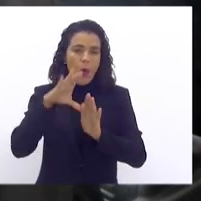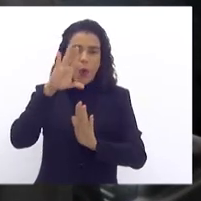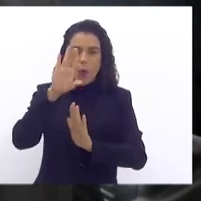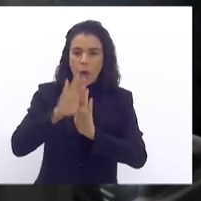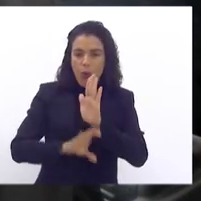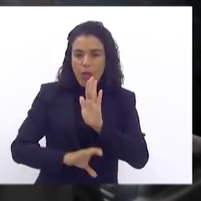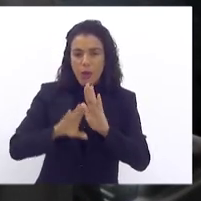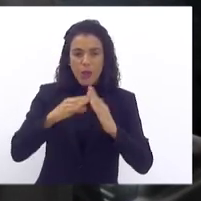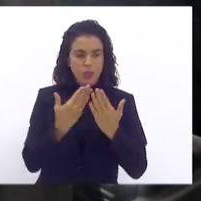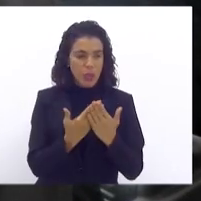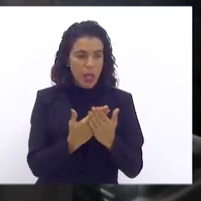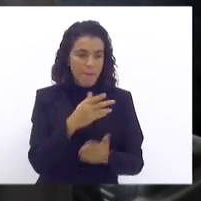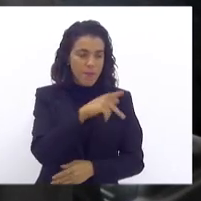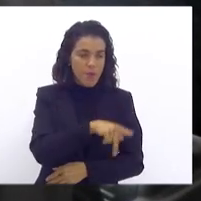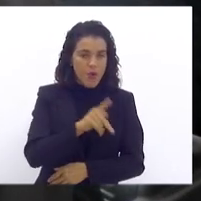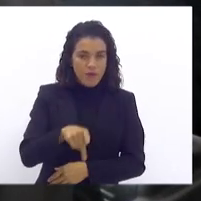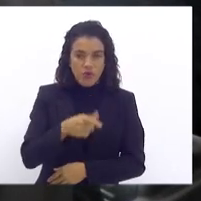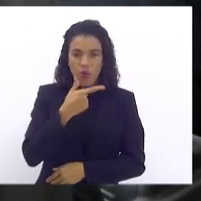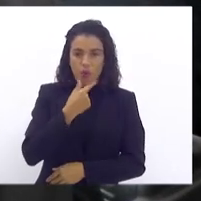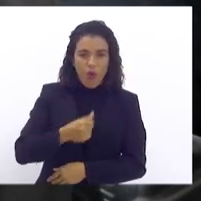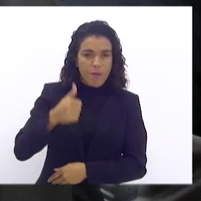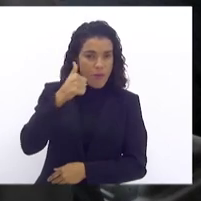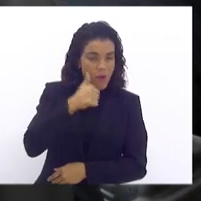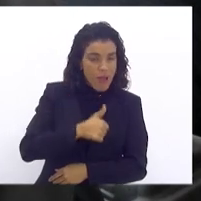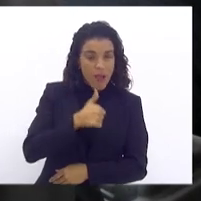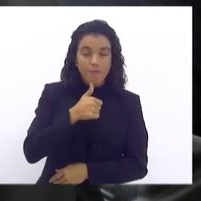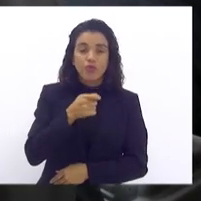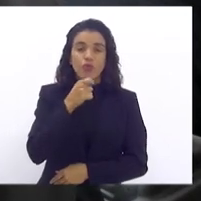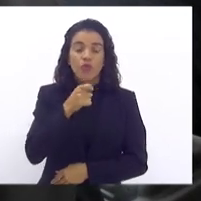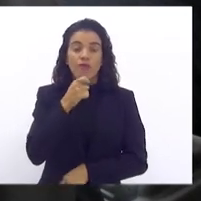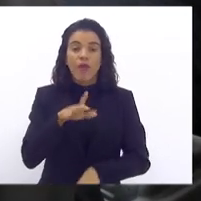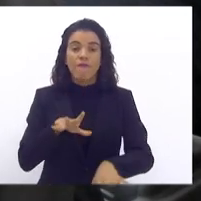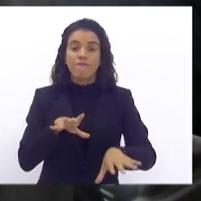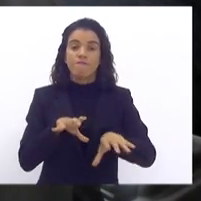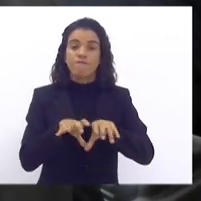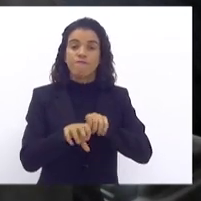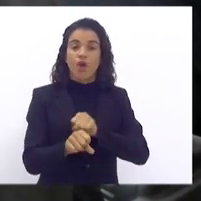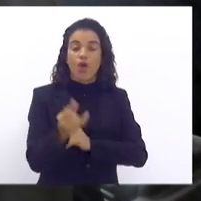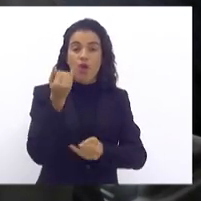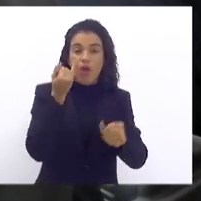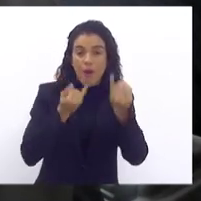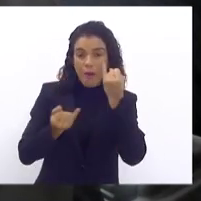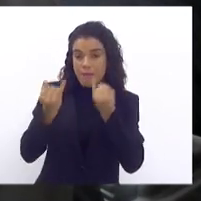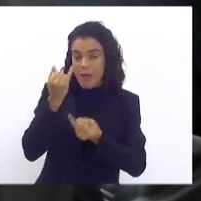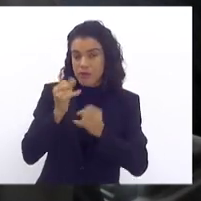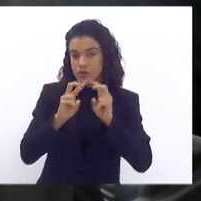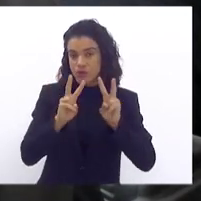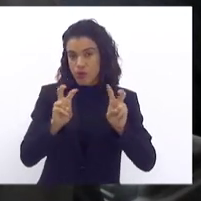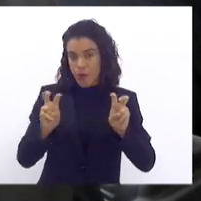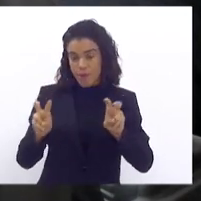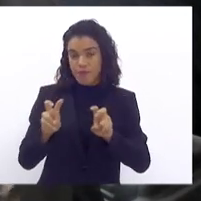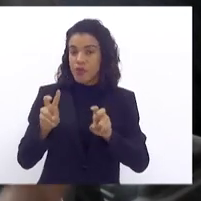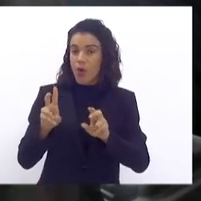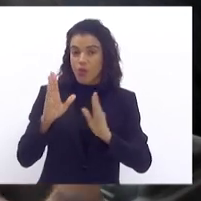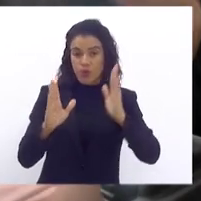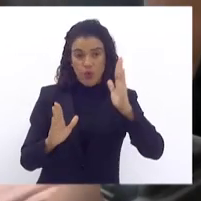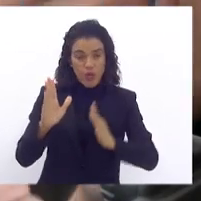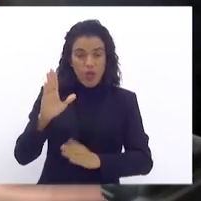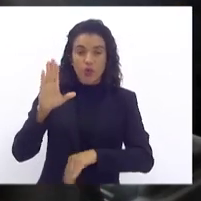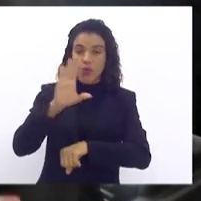os professores e professoras não forem formados sobre isso também. Então, os cursos de formação